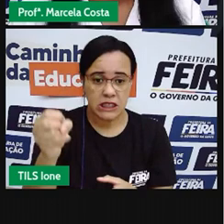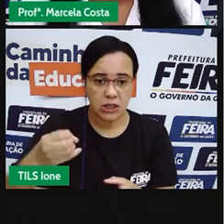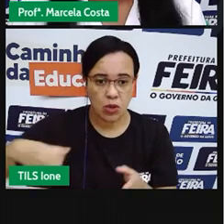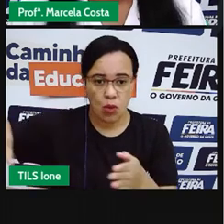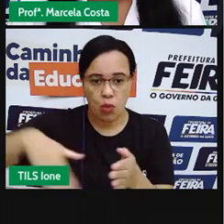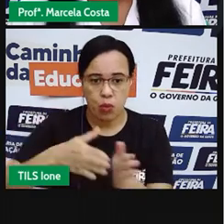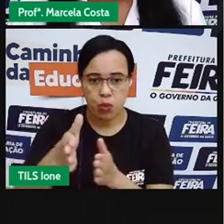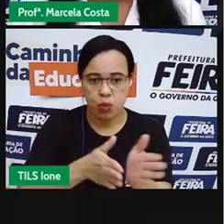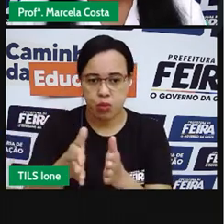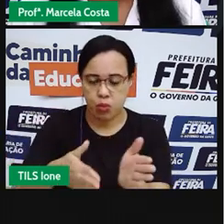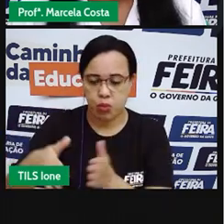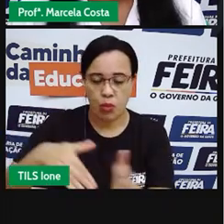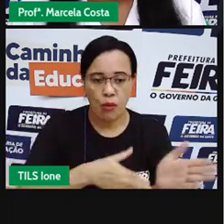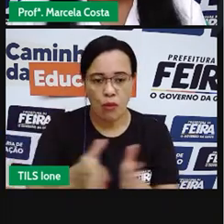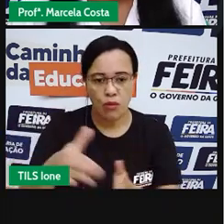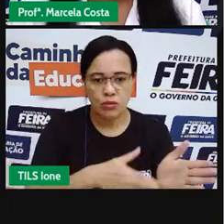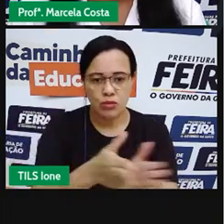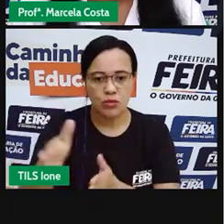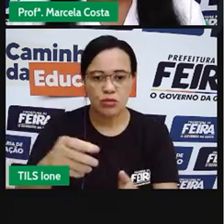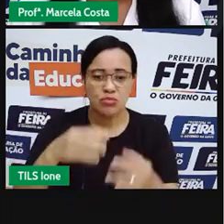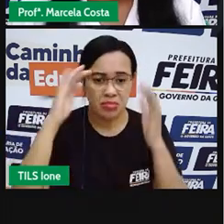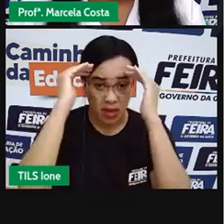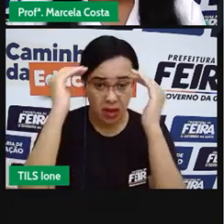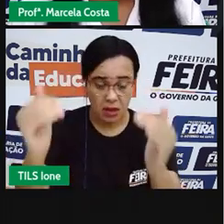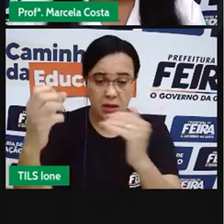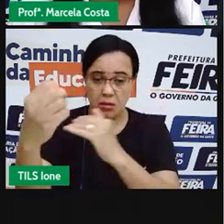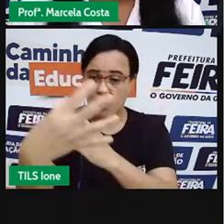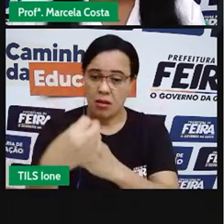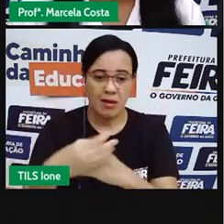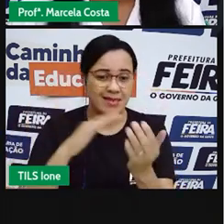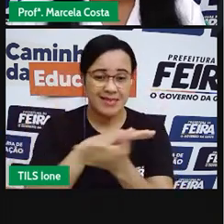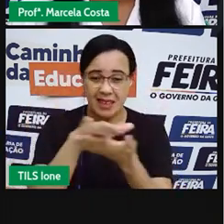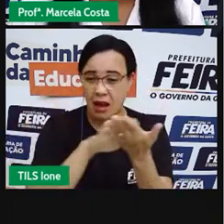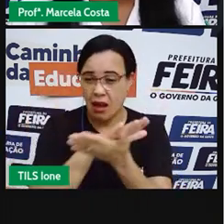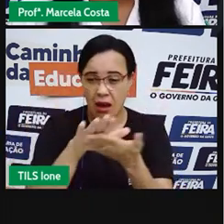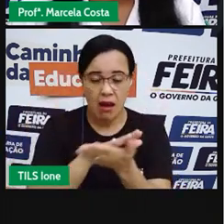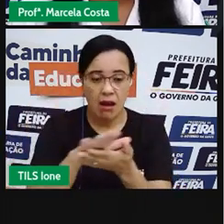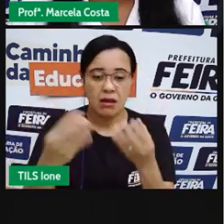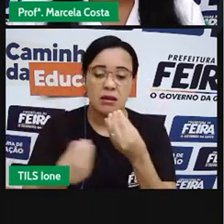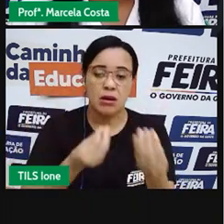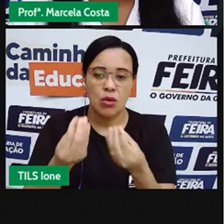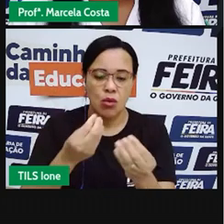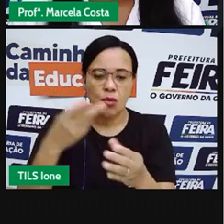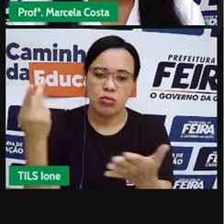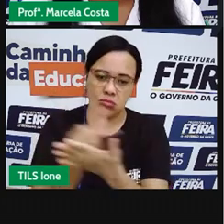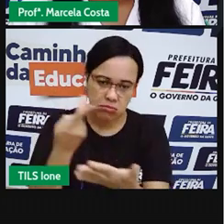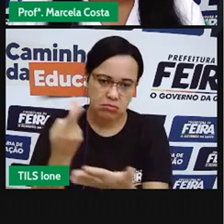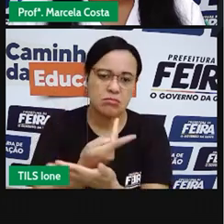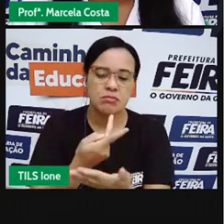Ultrapassar. Sem respeitar a sinalização, é um comportamento incorreto.